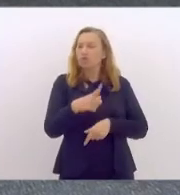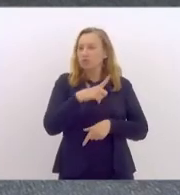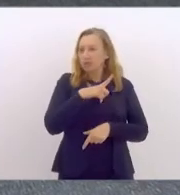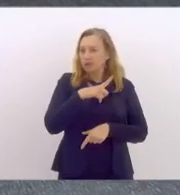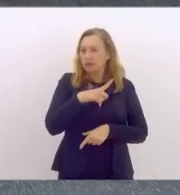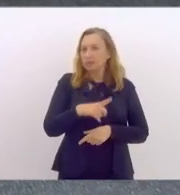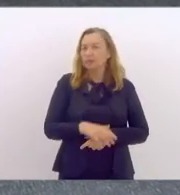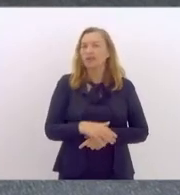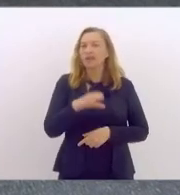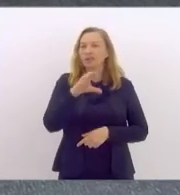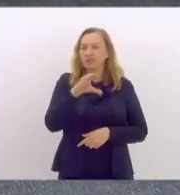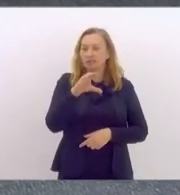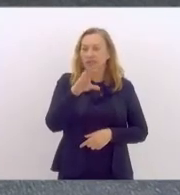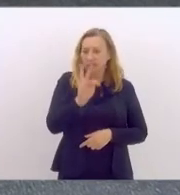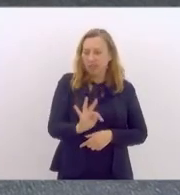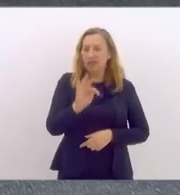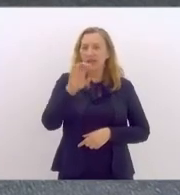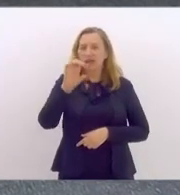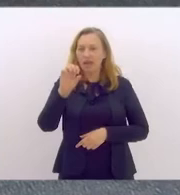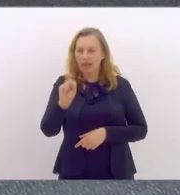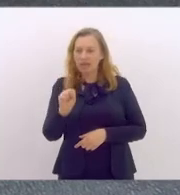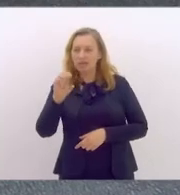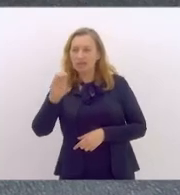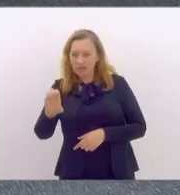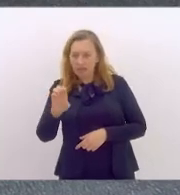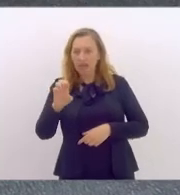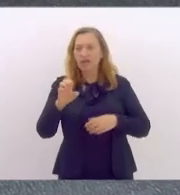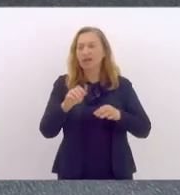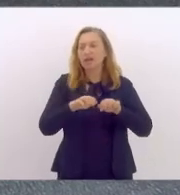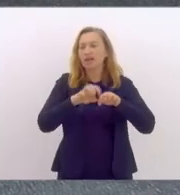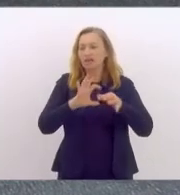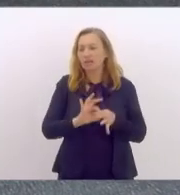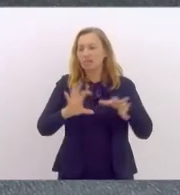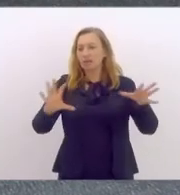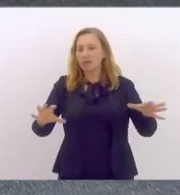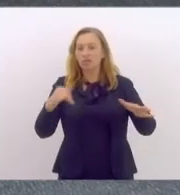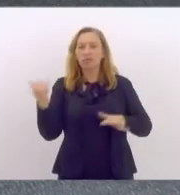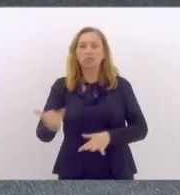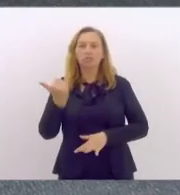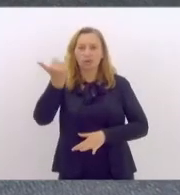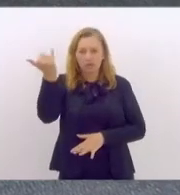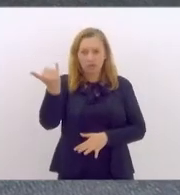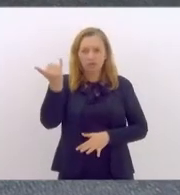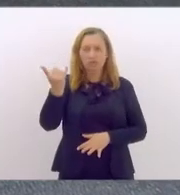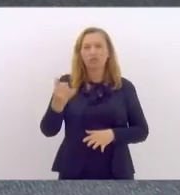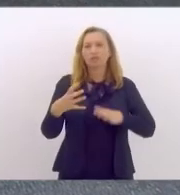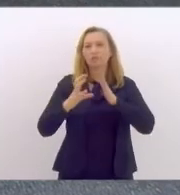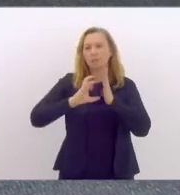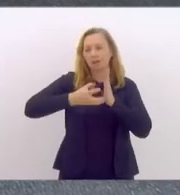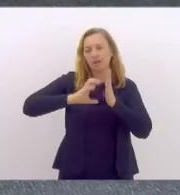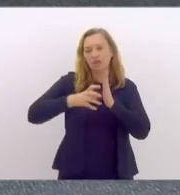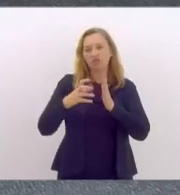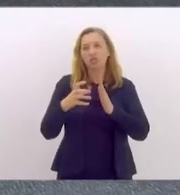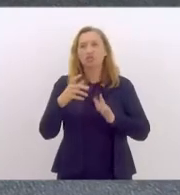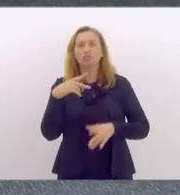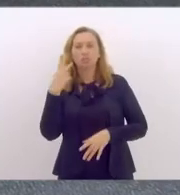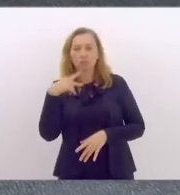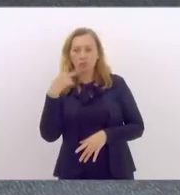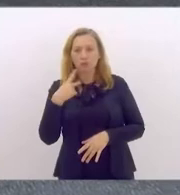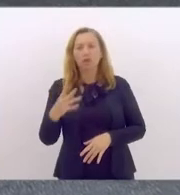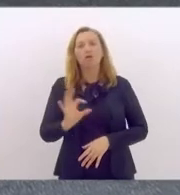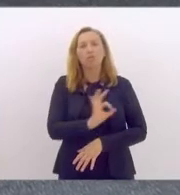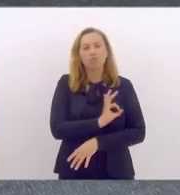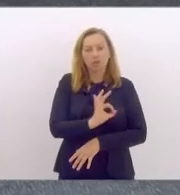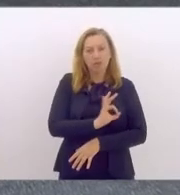o TSE liberou para as partes importantes que são pró partido político para Polícia